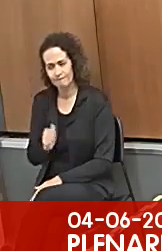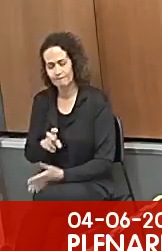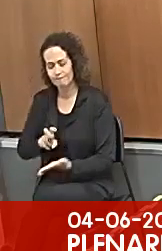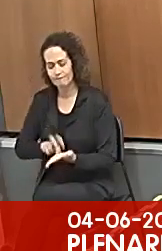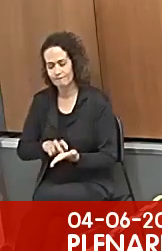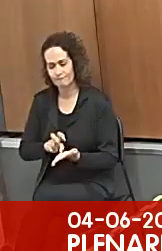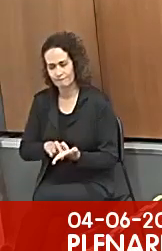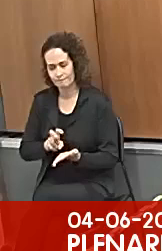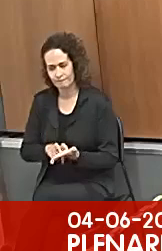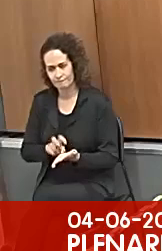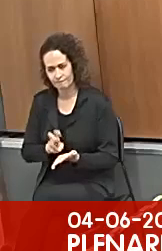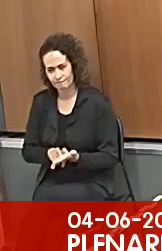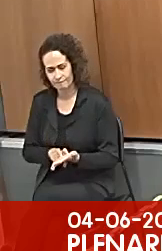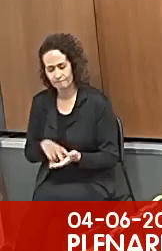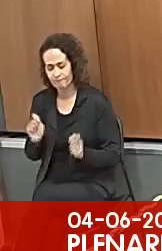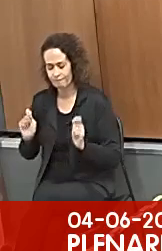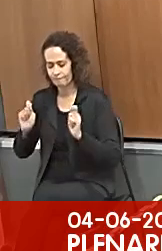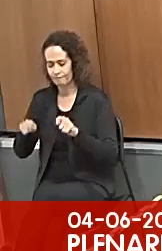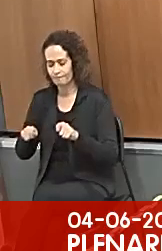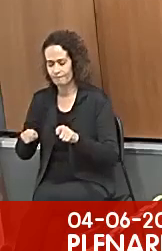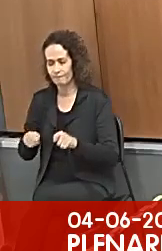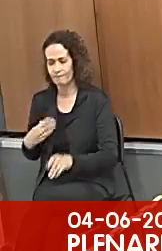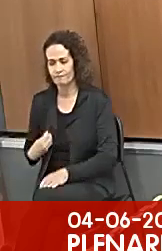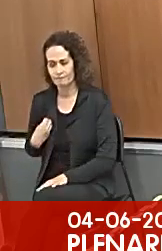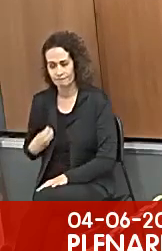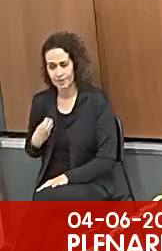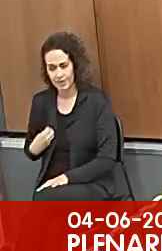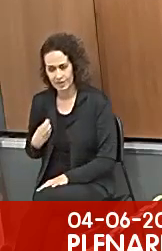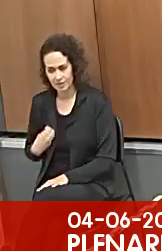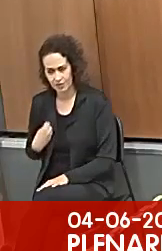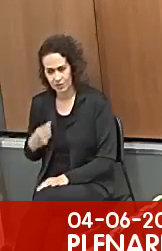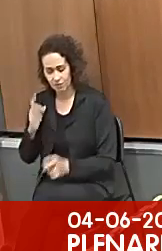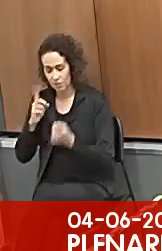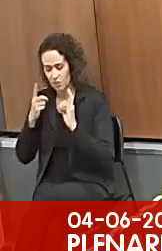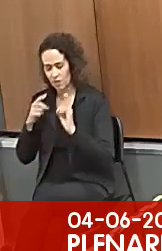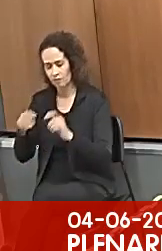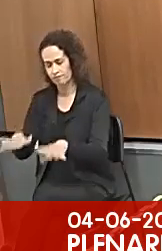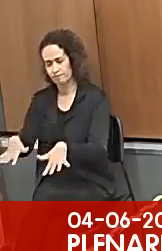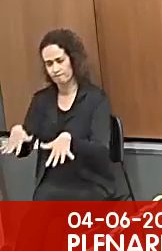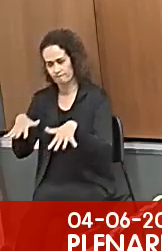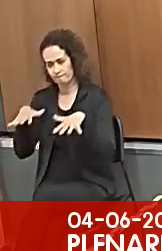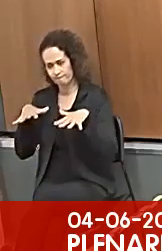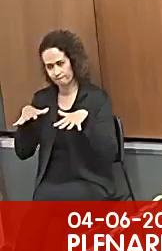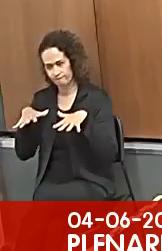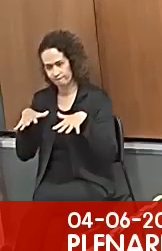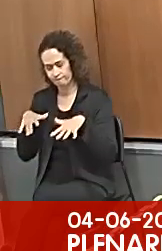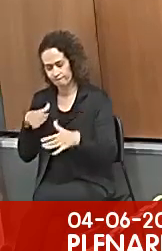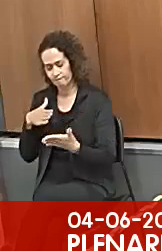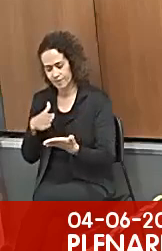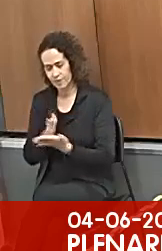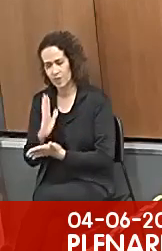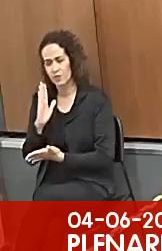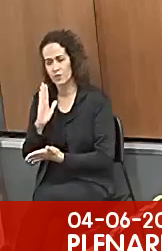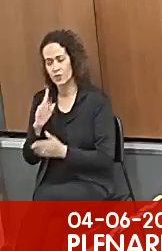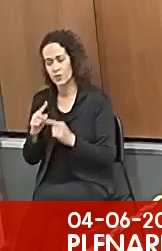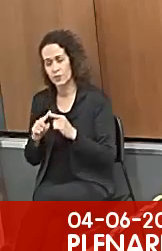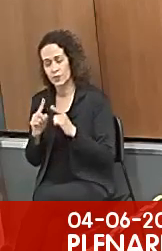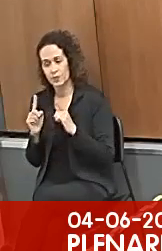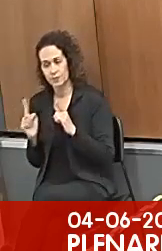manhã que eu pude estar presente, uma audiência que essa comissão aprovou, mas que